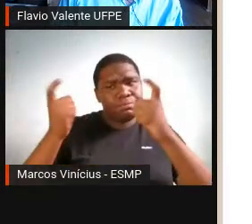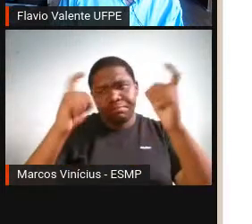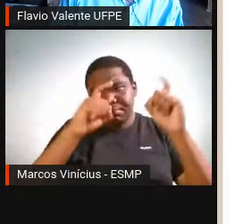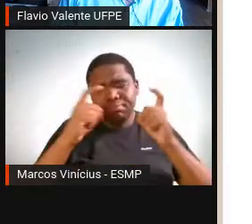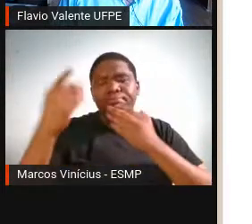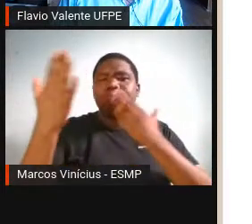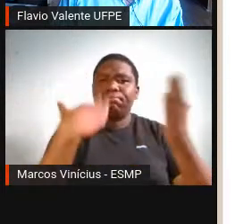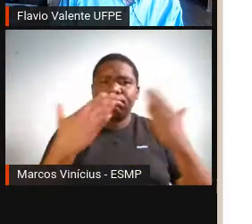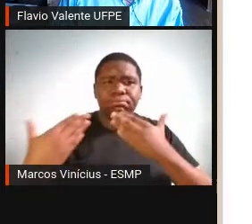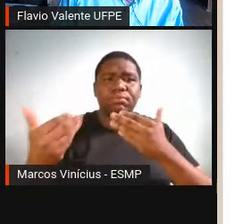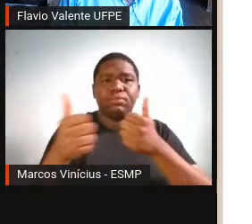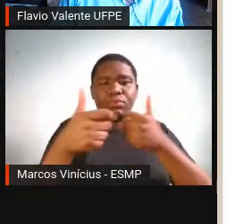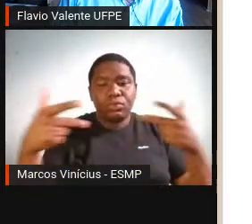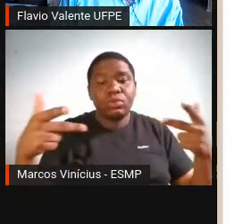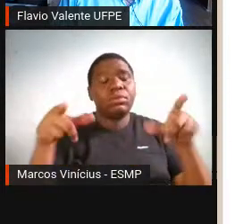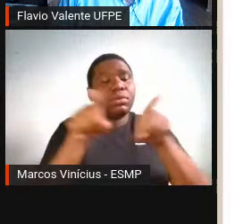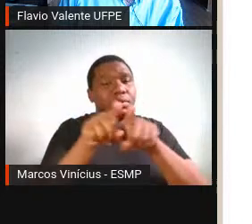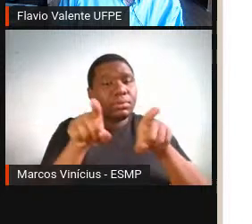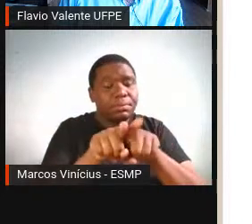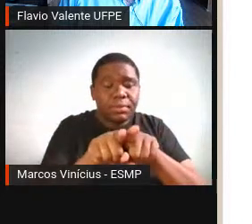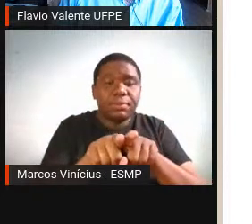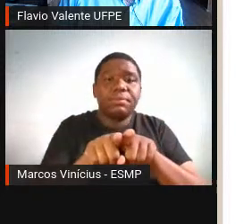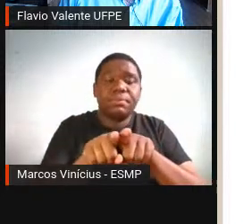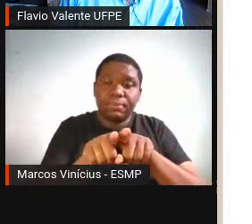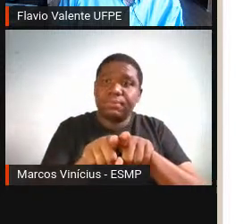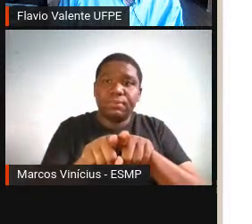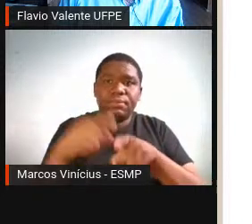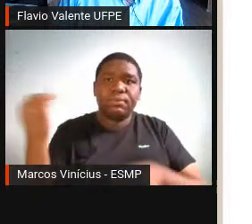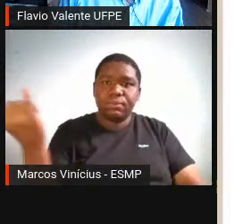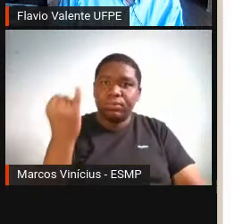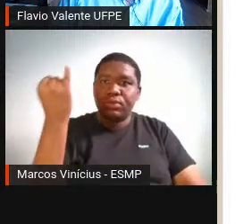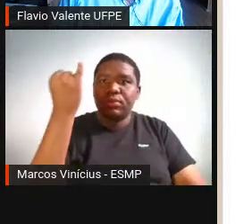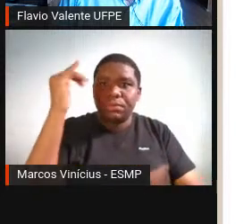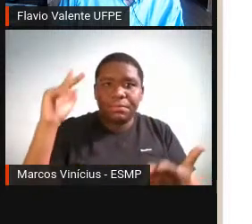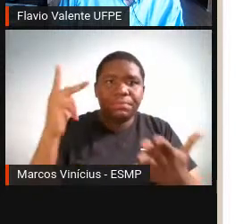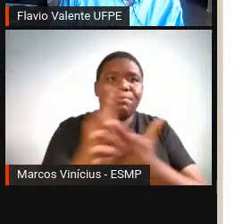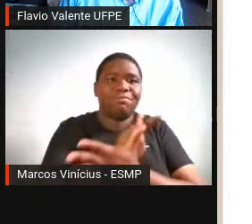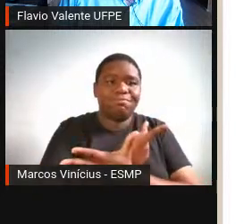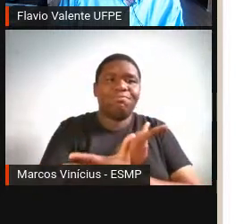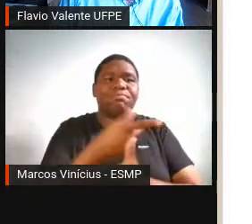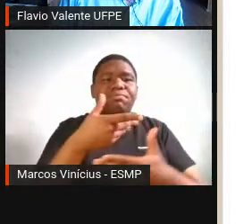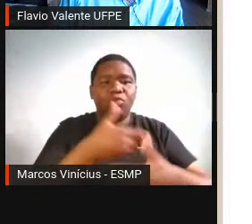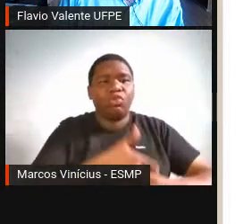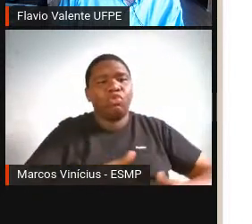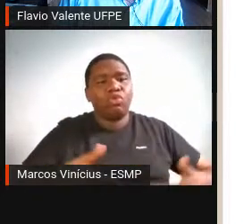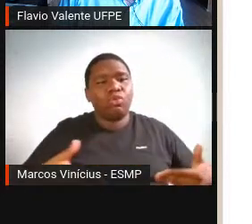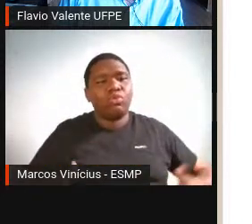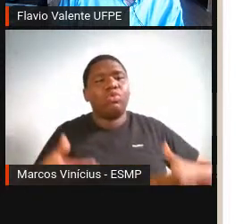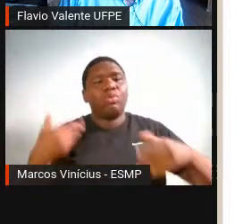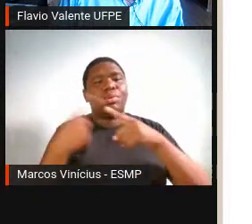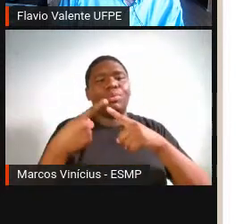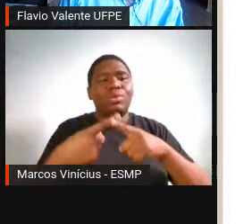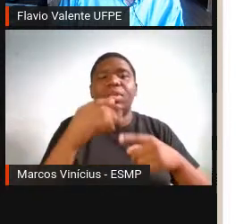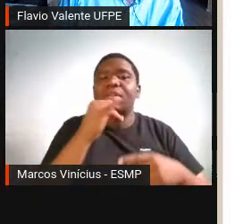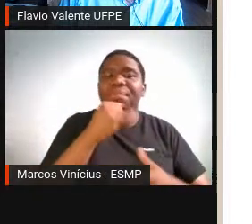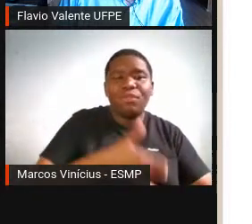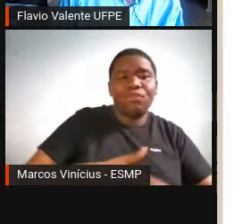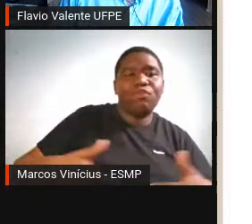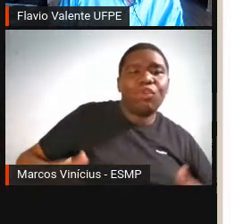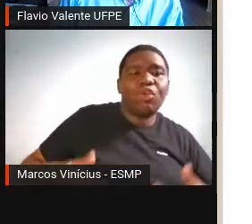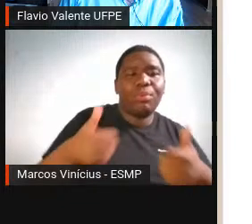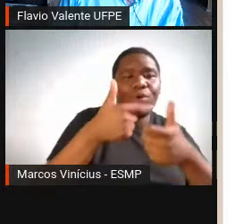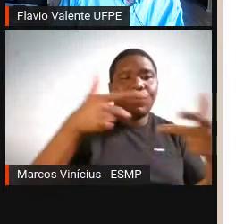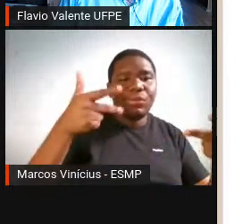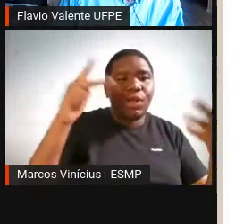que são pontos candentes na causalidade da fome. Porque a fome não é uma coisa que acontece por